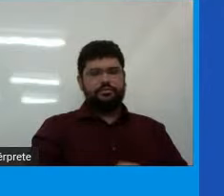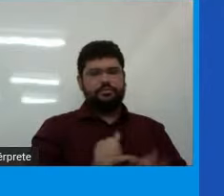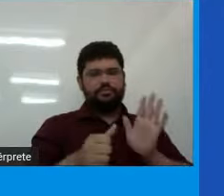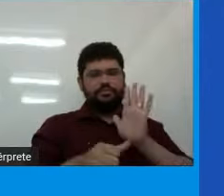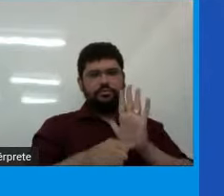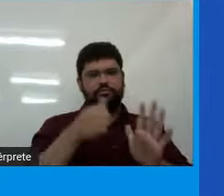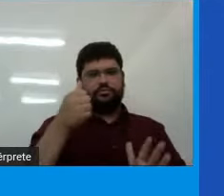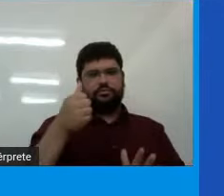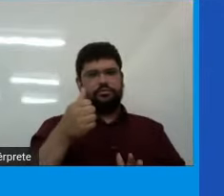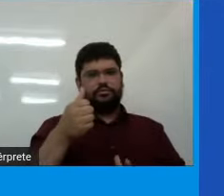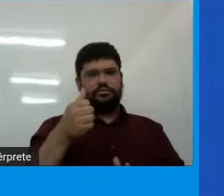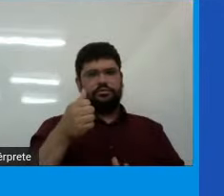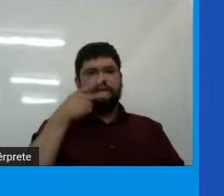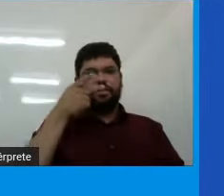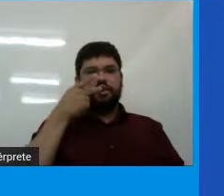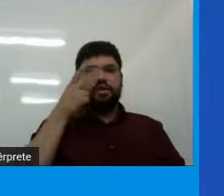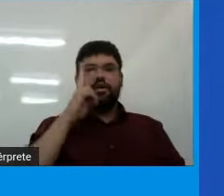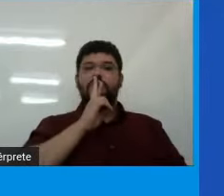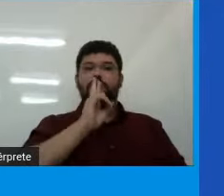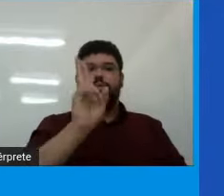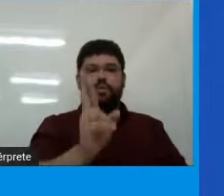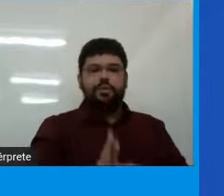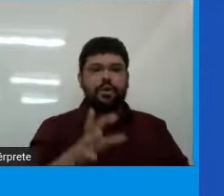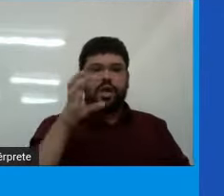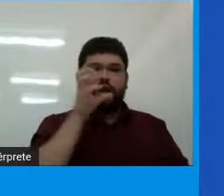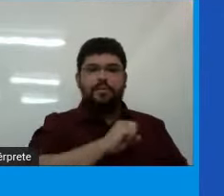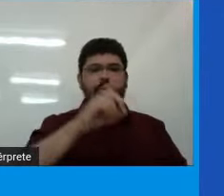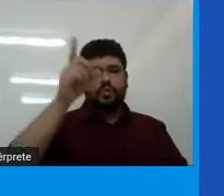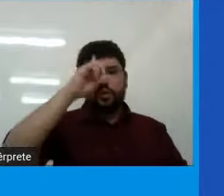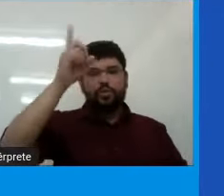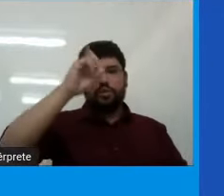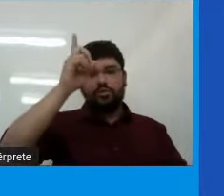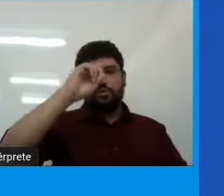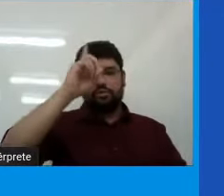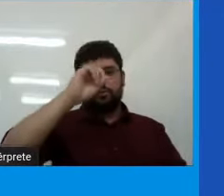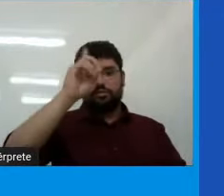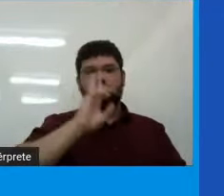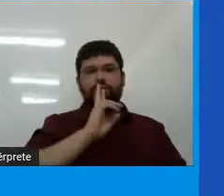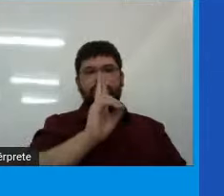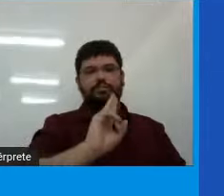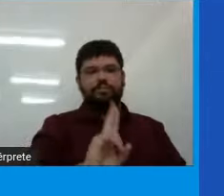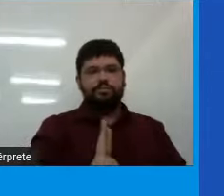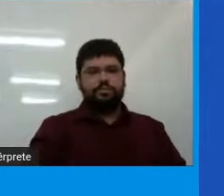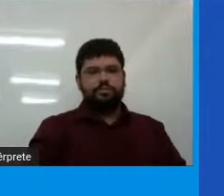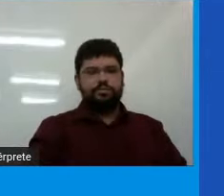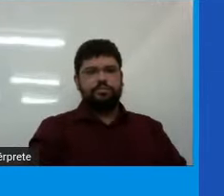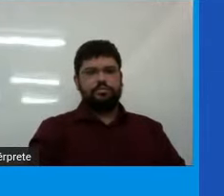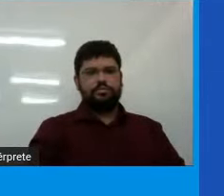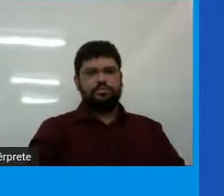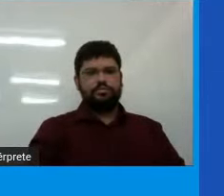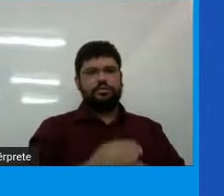dê retorno rápido. Acesse diariamente o e-mail ou a plataforma. Não dá para mandar um e-mail e ficar